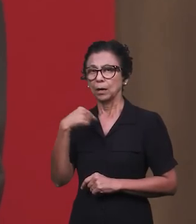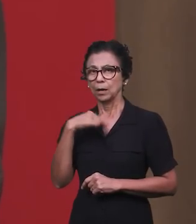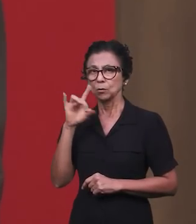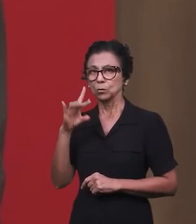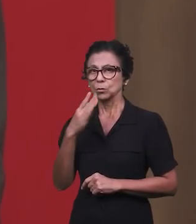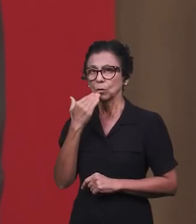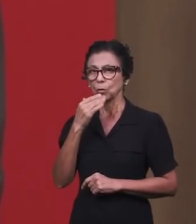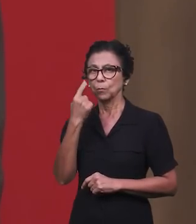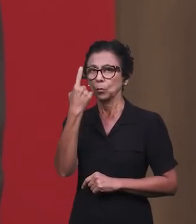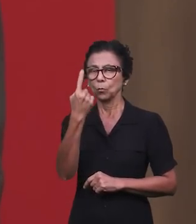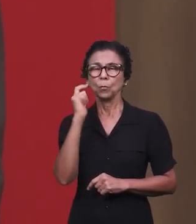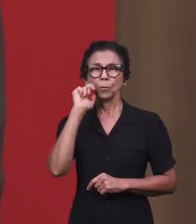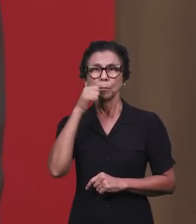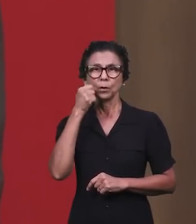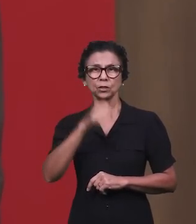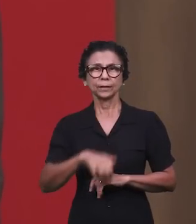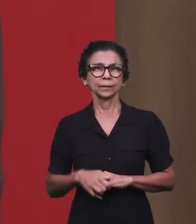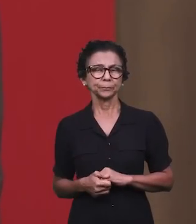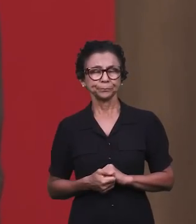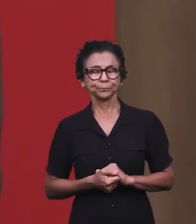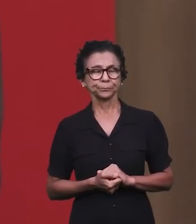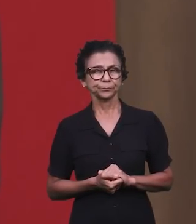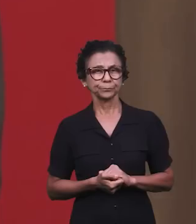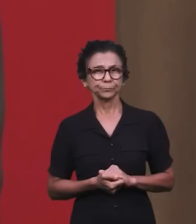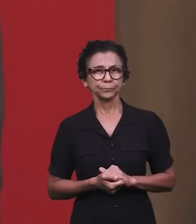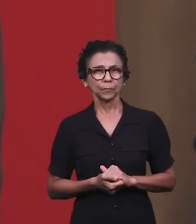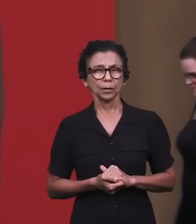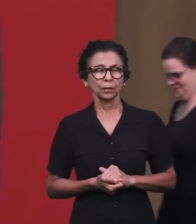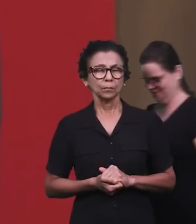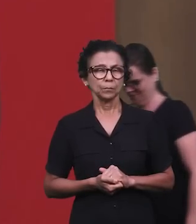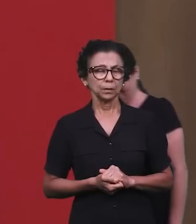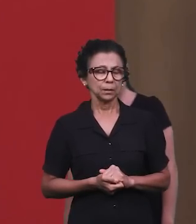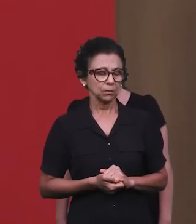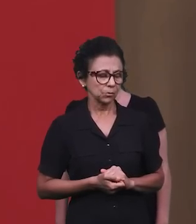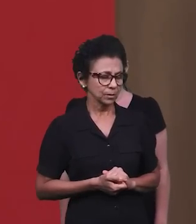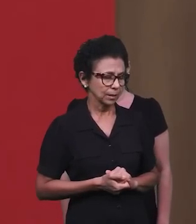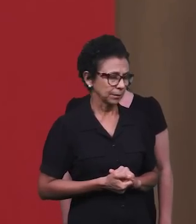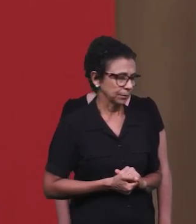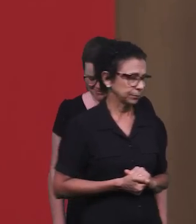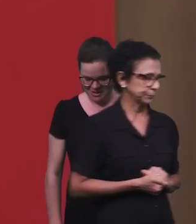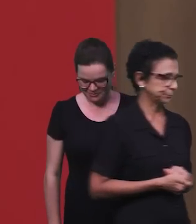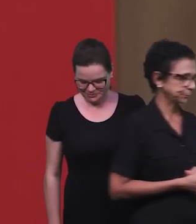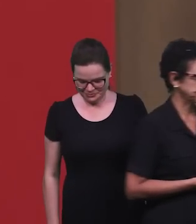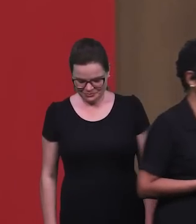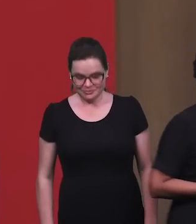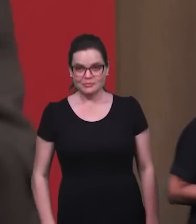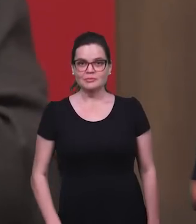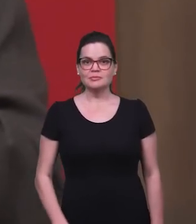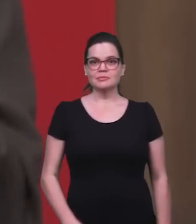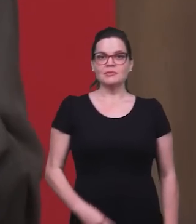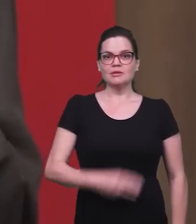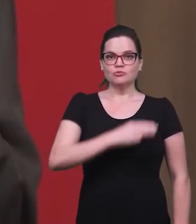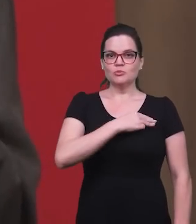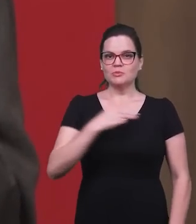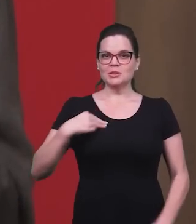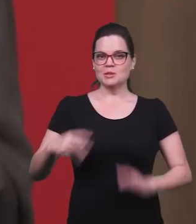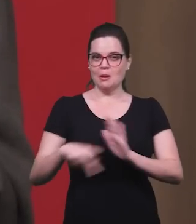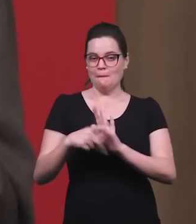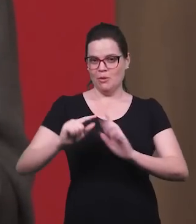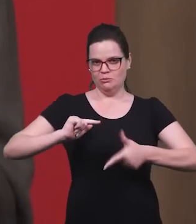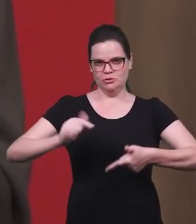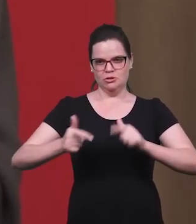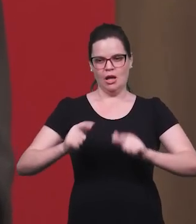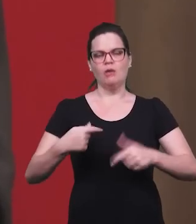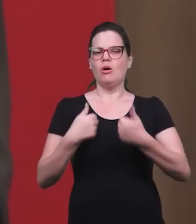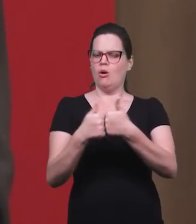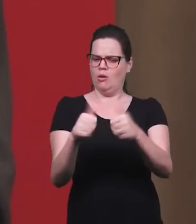Aquele Simão Peres, ministro de Israel, andava de ônibus. Então, esse sentimento iria